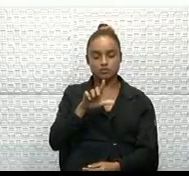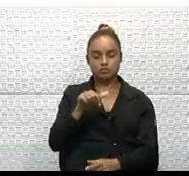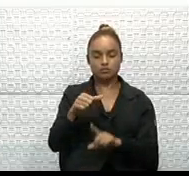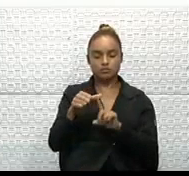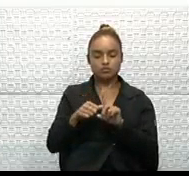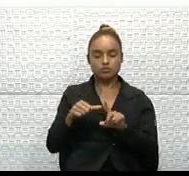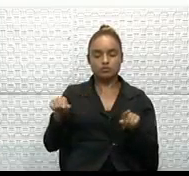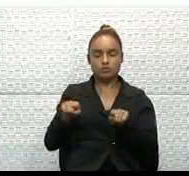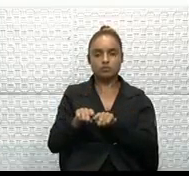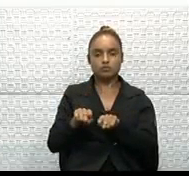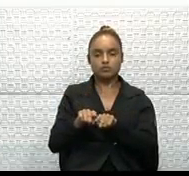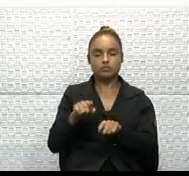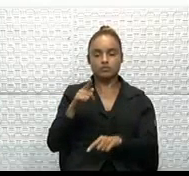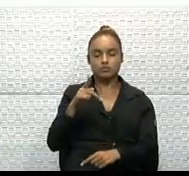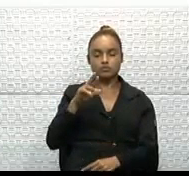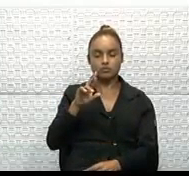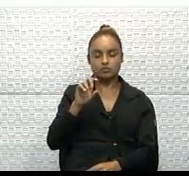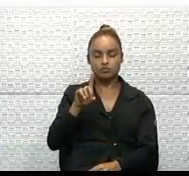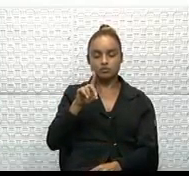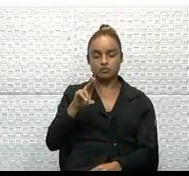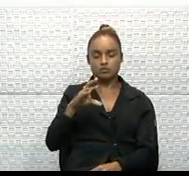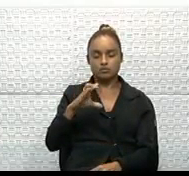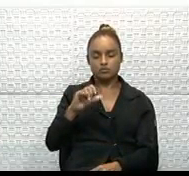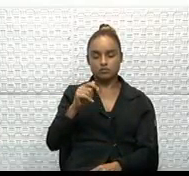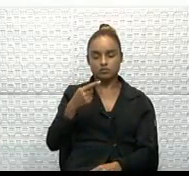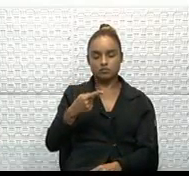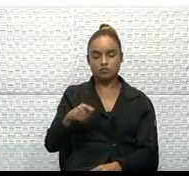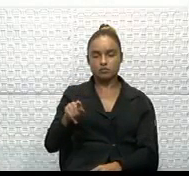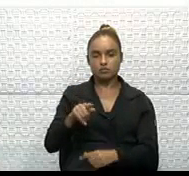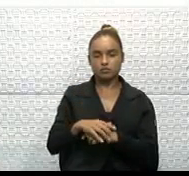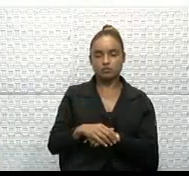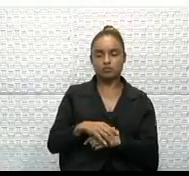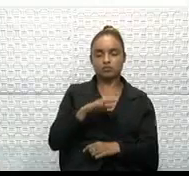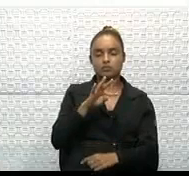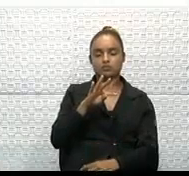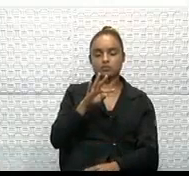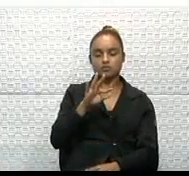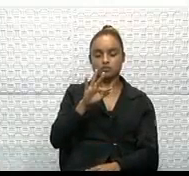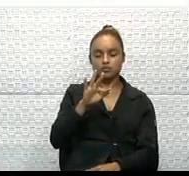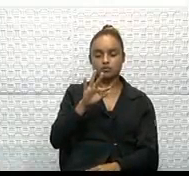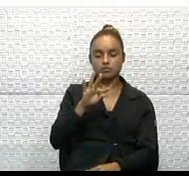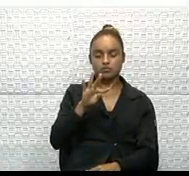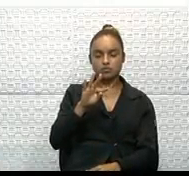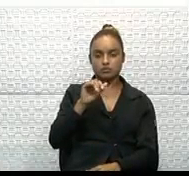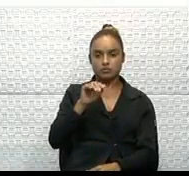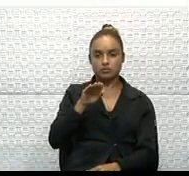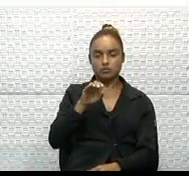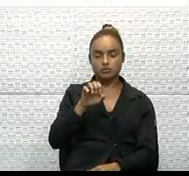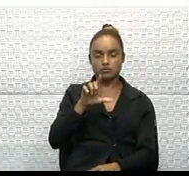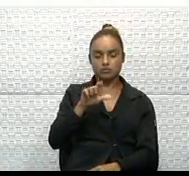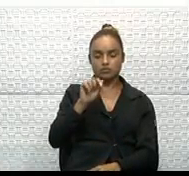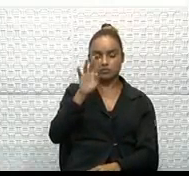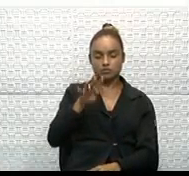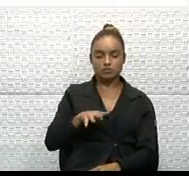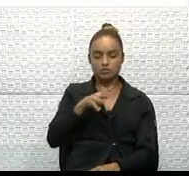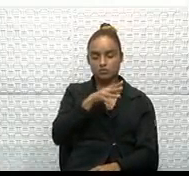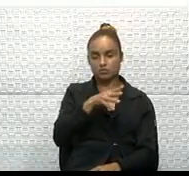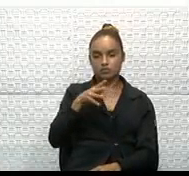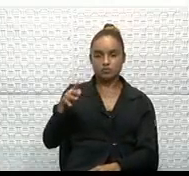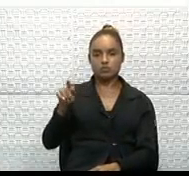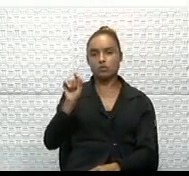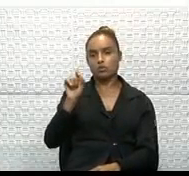produção. Então, temos aqui a tabela com a relação entre as duas variáveis. Então